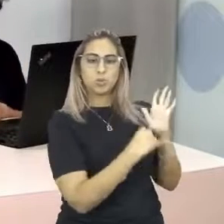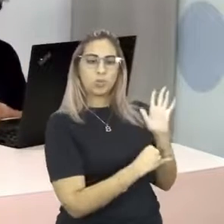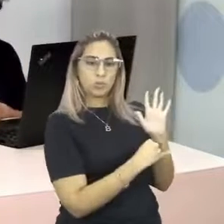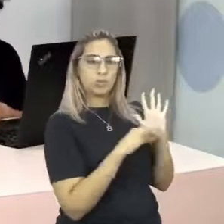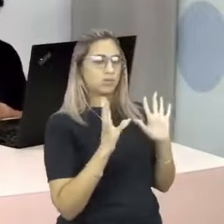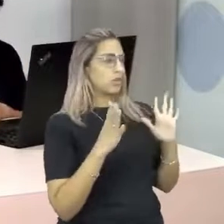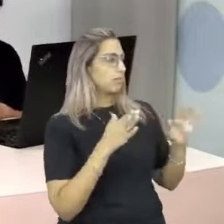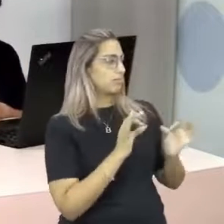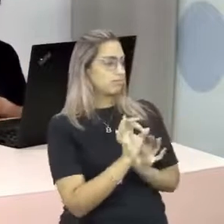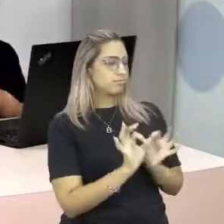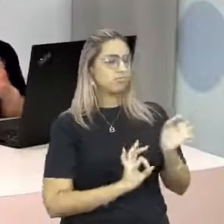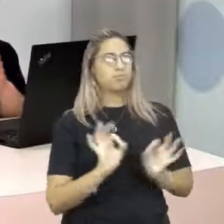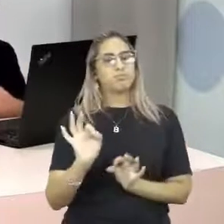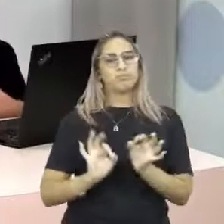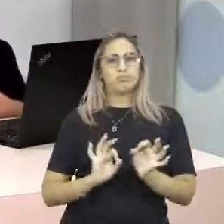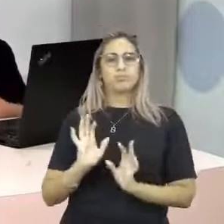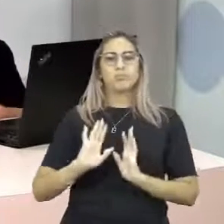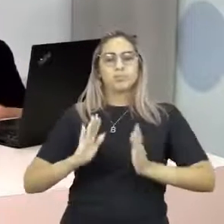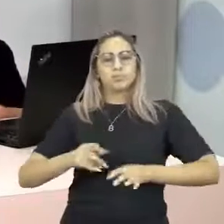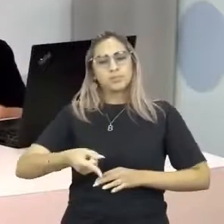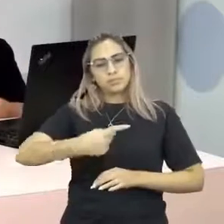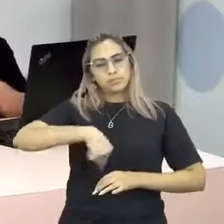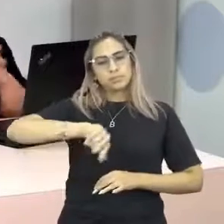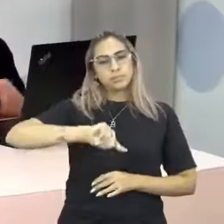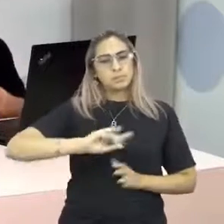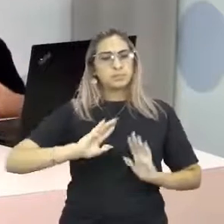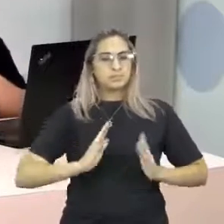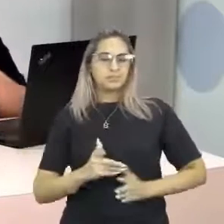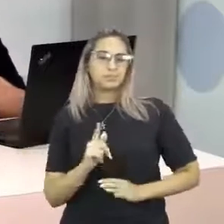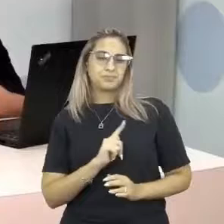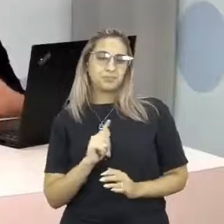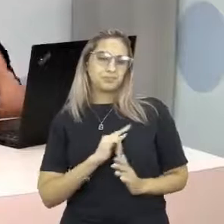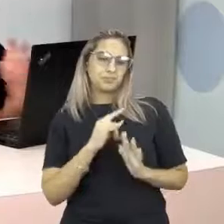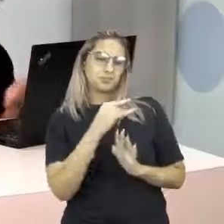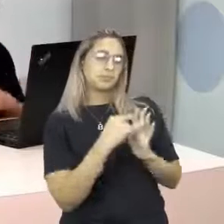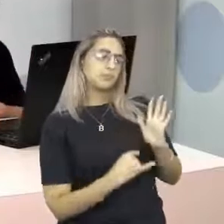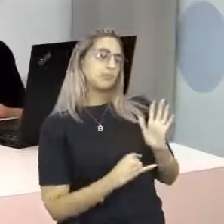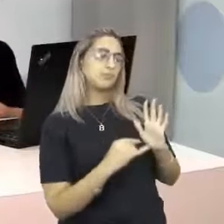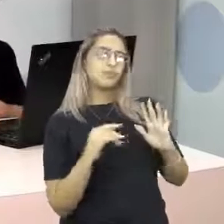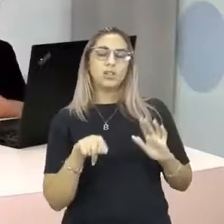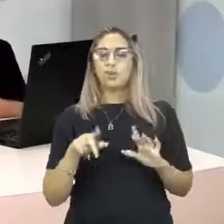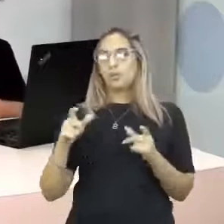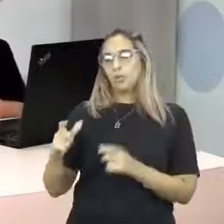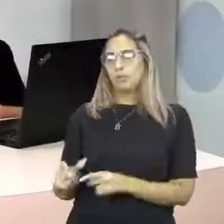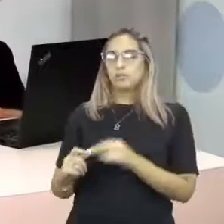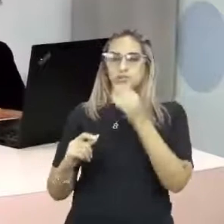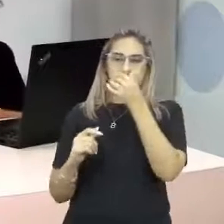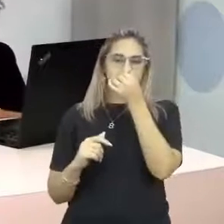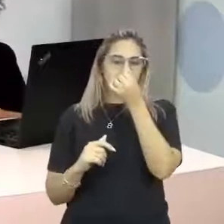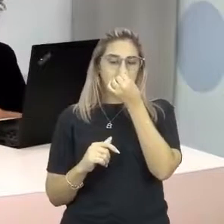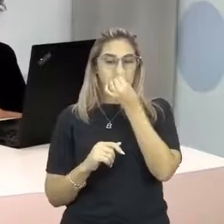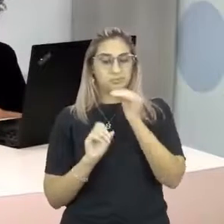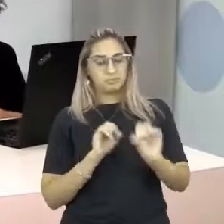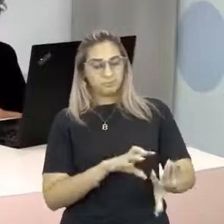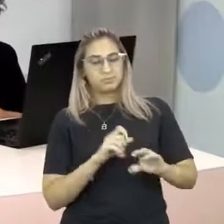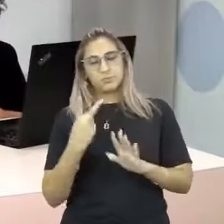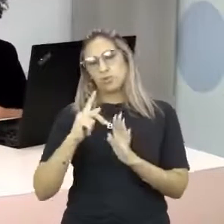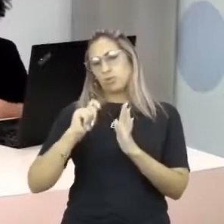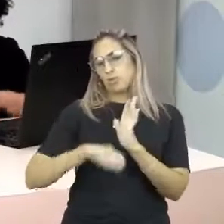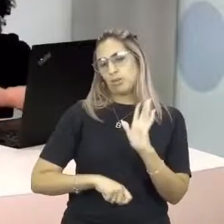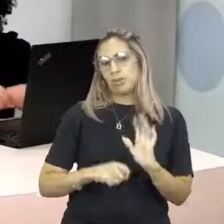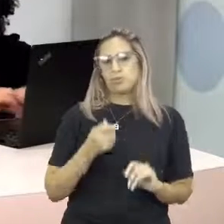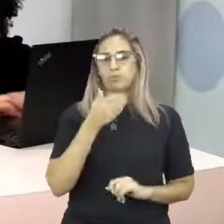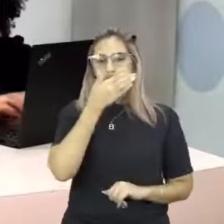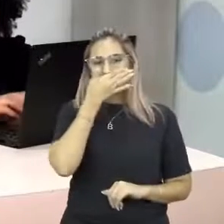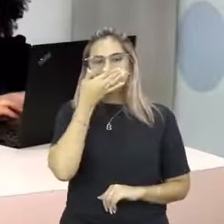já ir se preparando quando você for levar esses documentos, seja na unidade ou na diretoria de ensino, para a celebração do seu contrato, tá